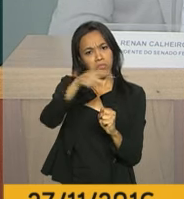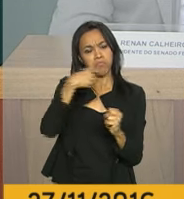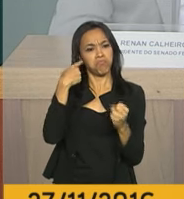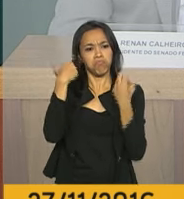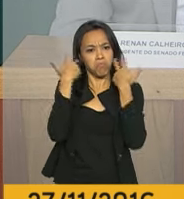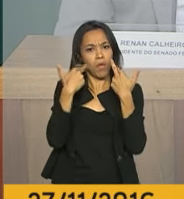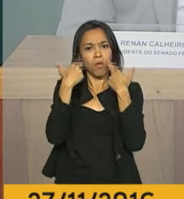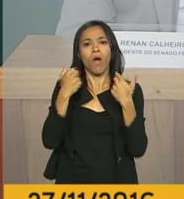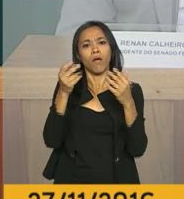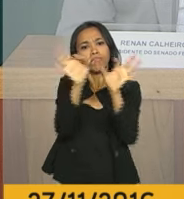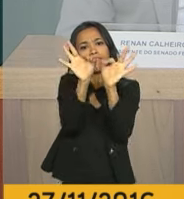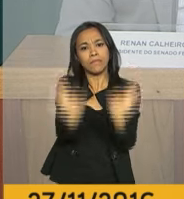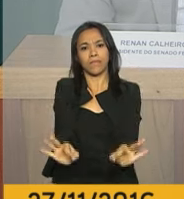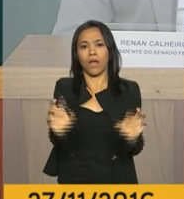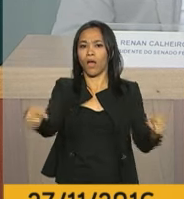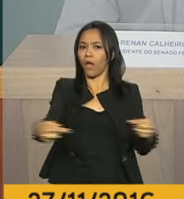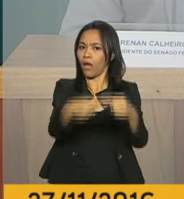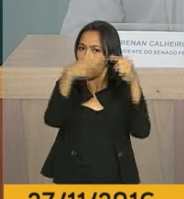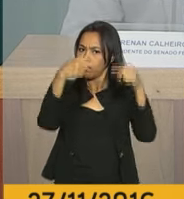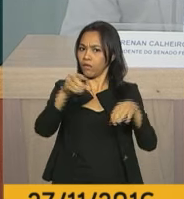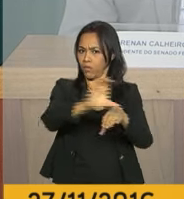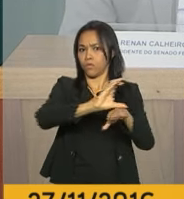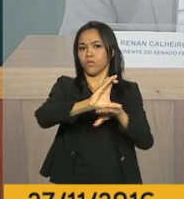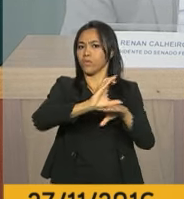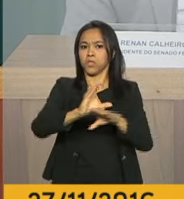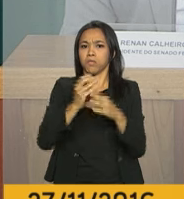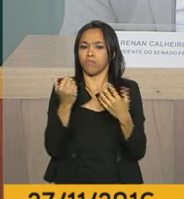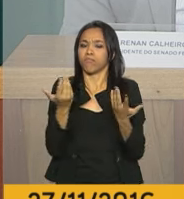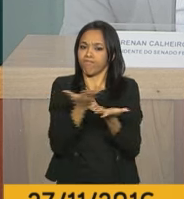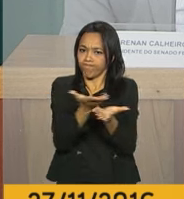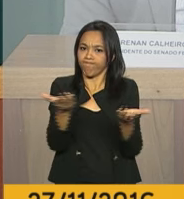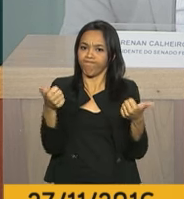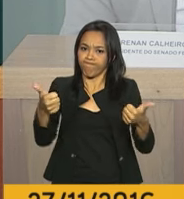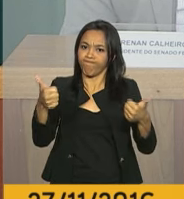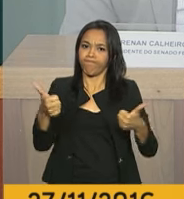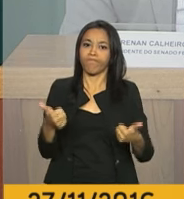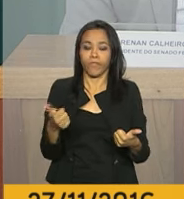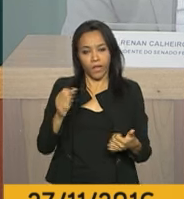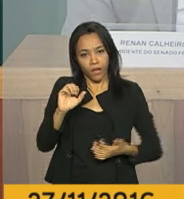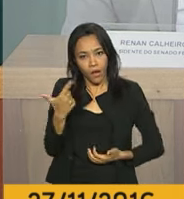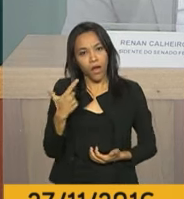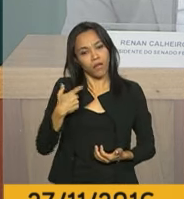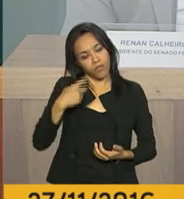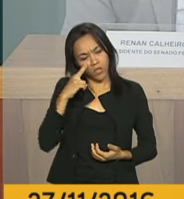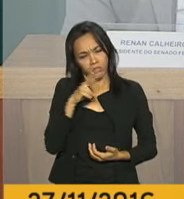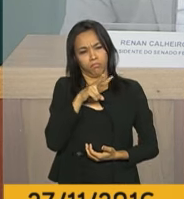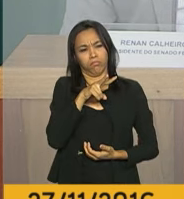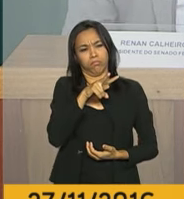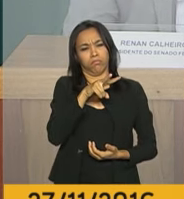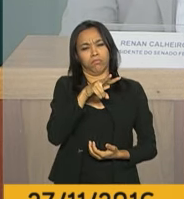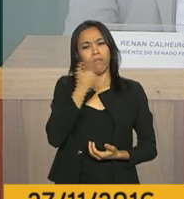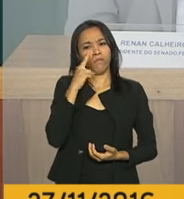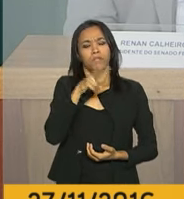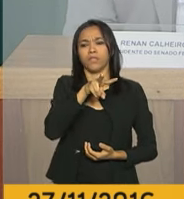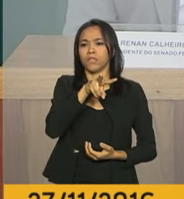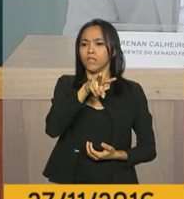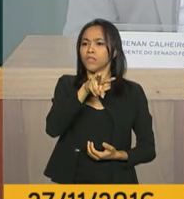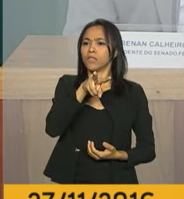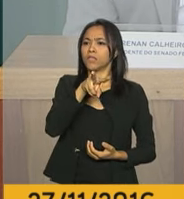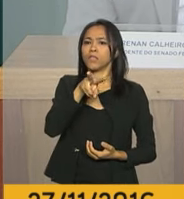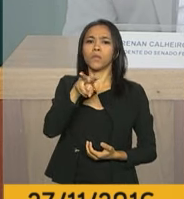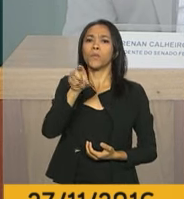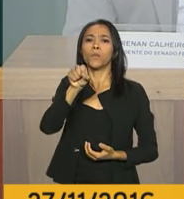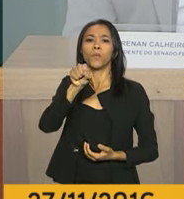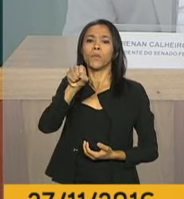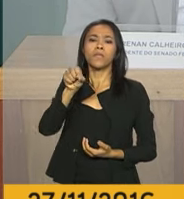legítimo o movimento de rua. Claro, fazíamos observação em relação